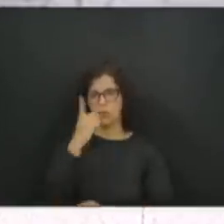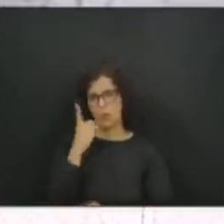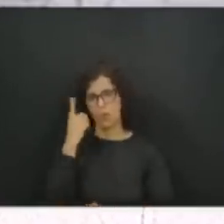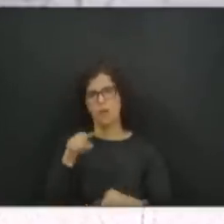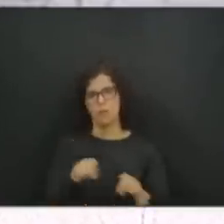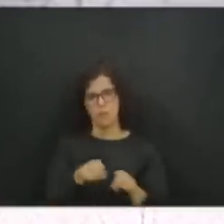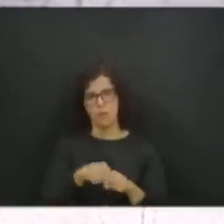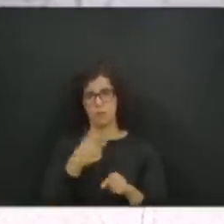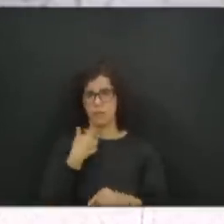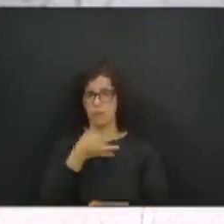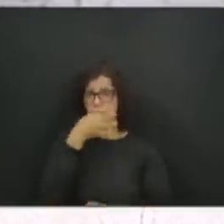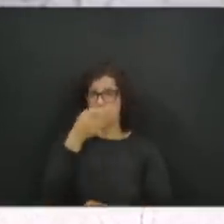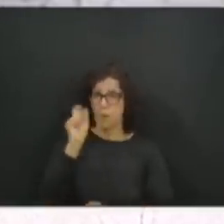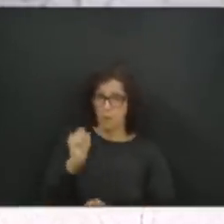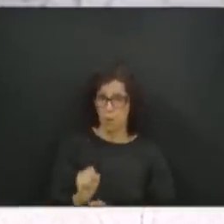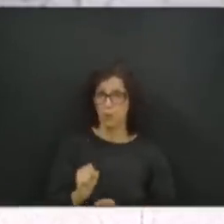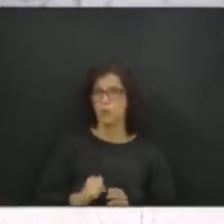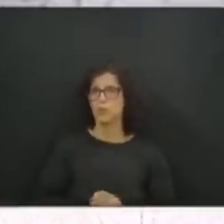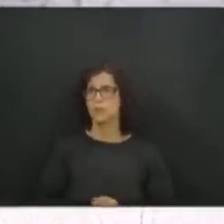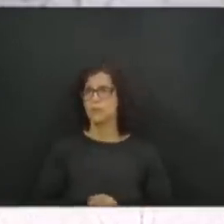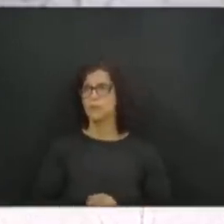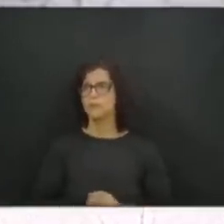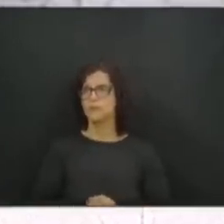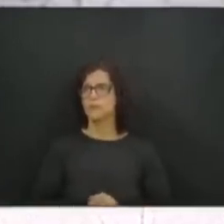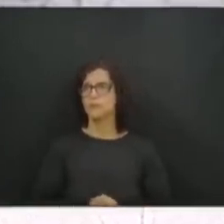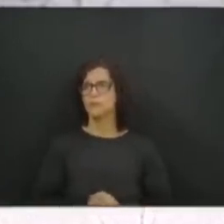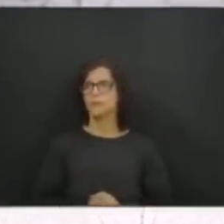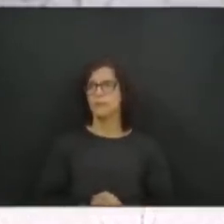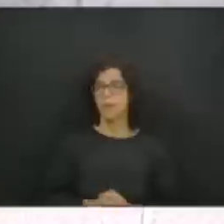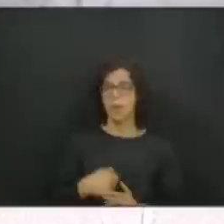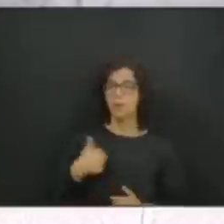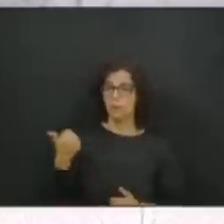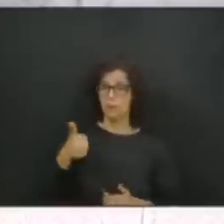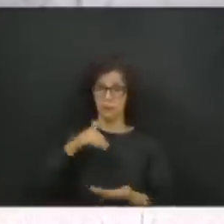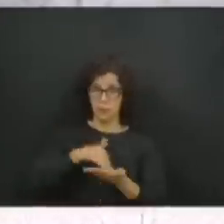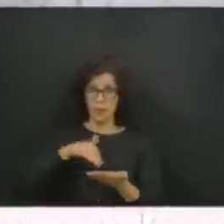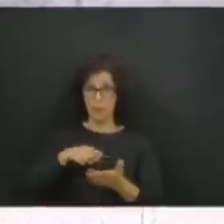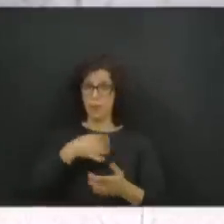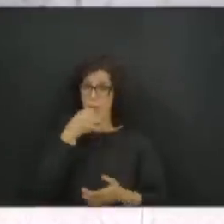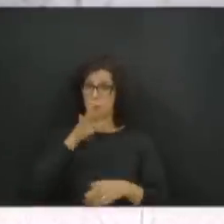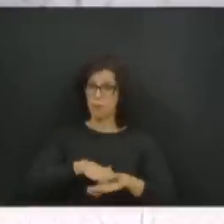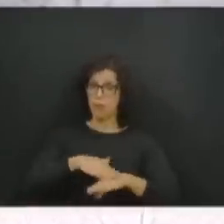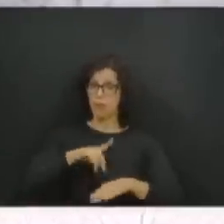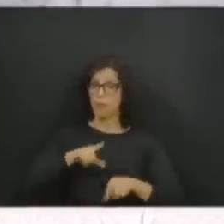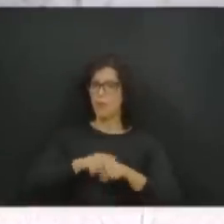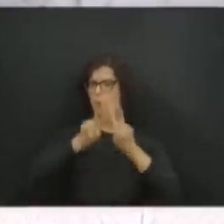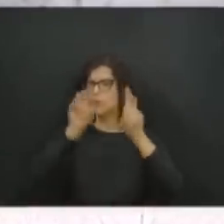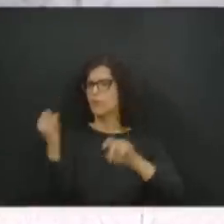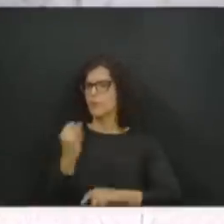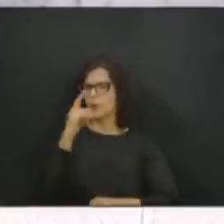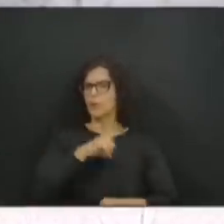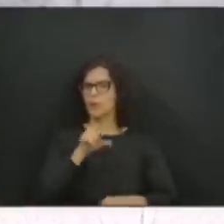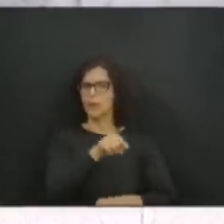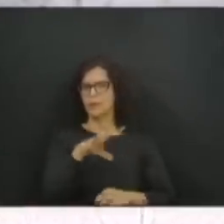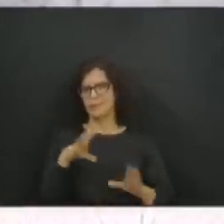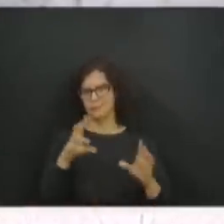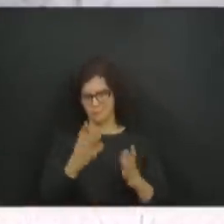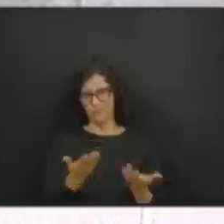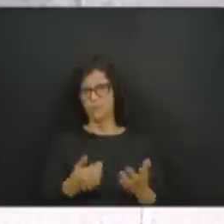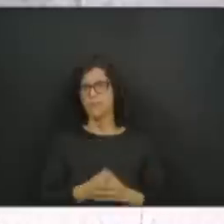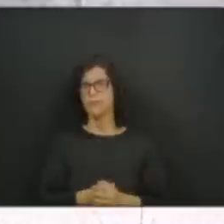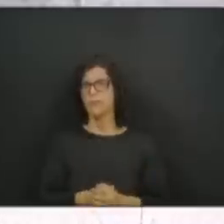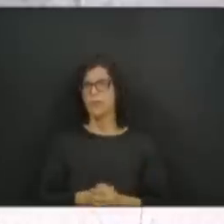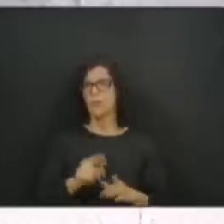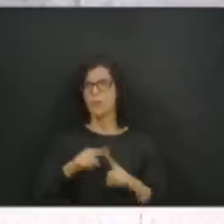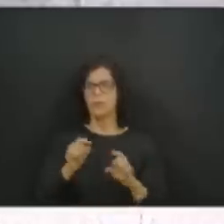parlamentar também de exercer que a minha opinião meu sempre o secretário da casa ainda mais um tema tão relevante quanto esse porque